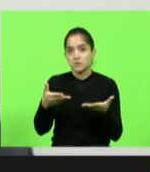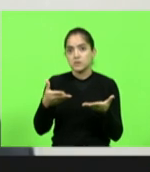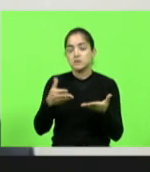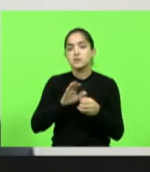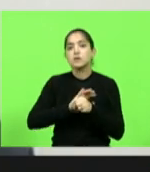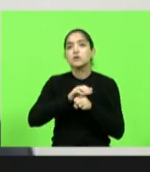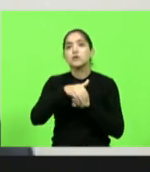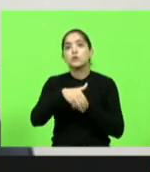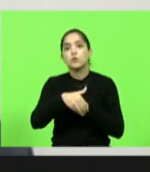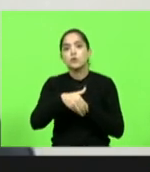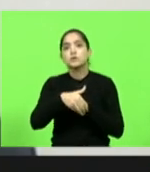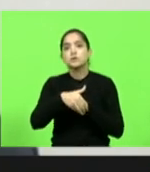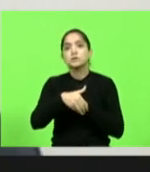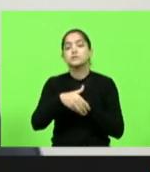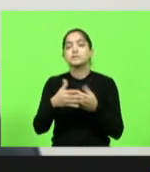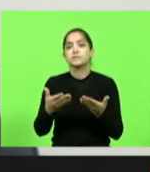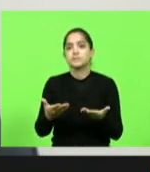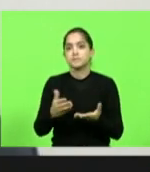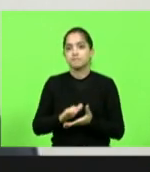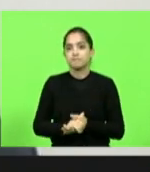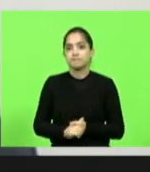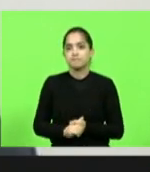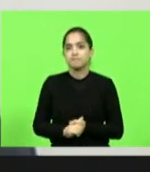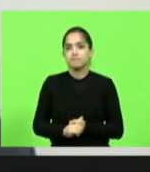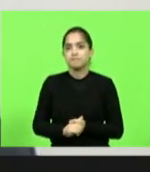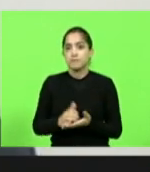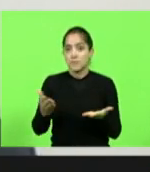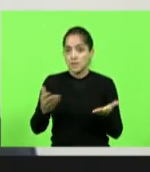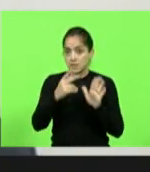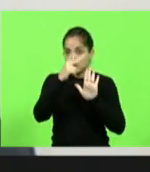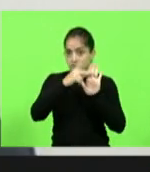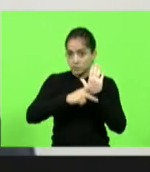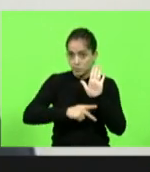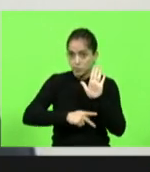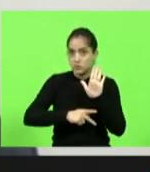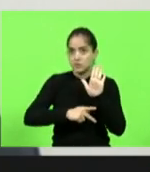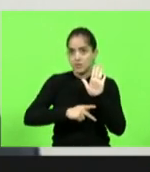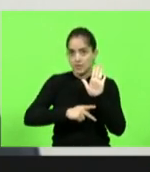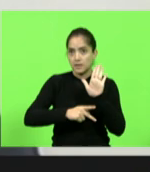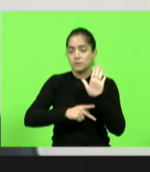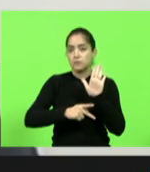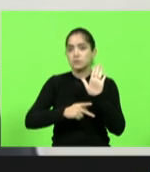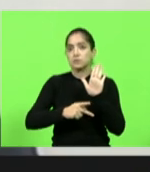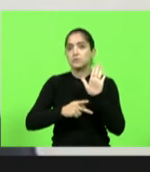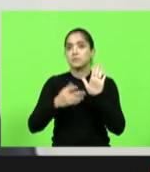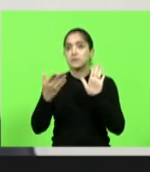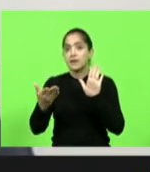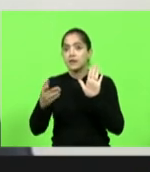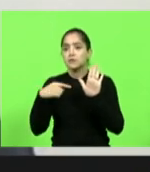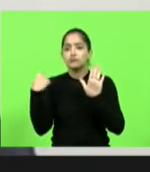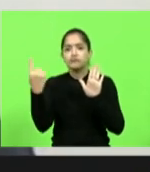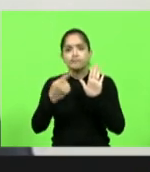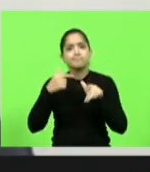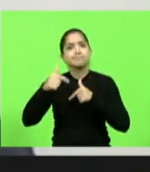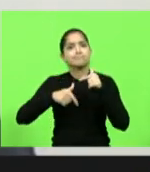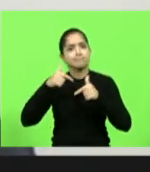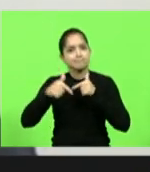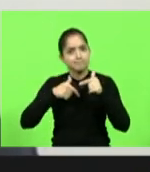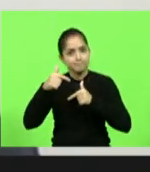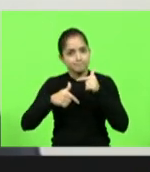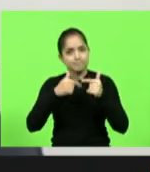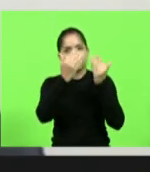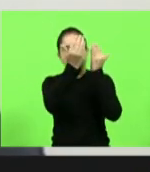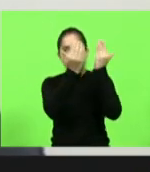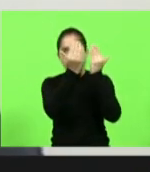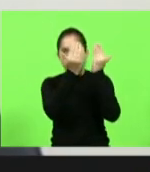tão rica e diversa, né? Esse projeto é muito caro para todos nós que trabalhamos na interface da psicologia com a